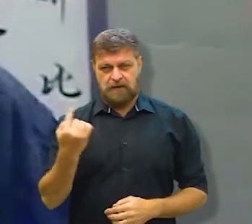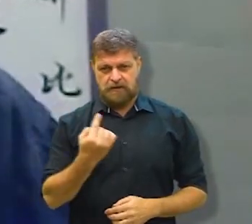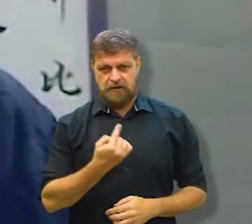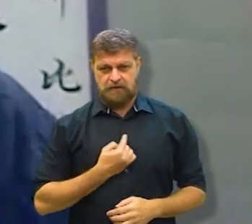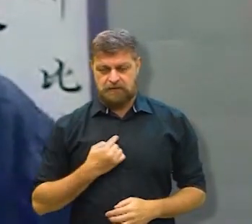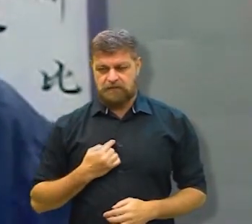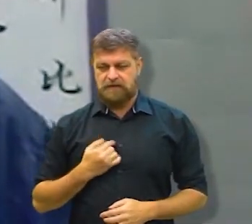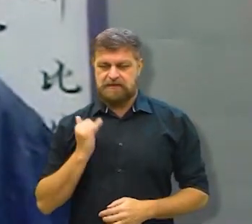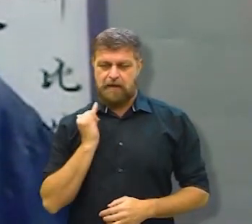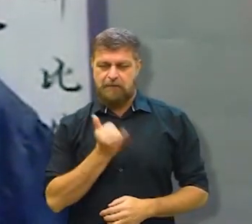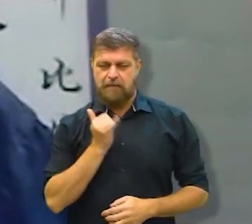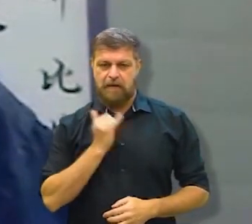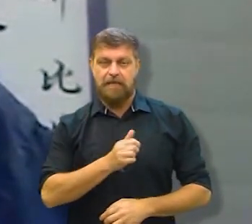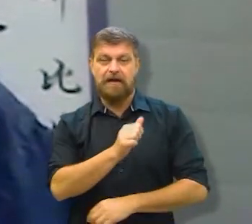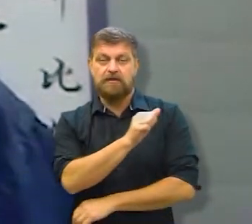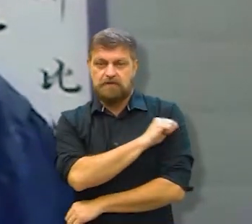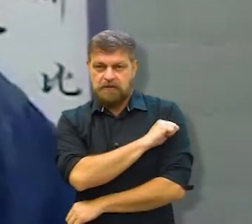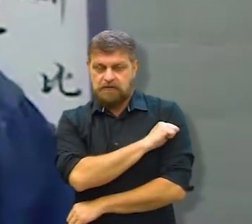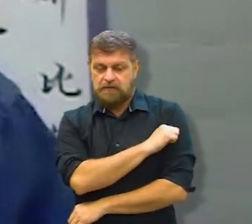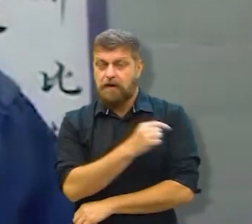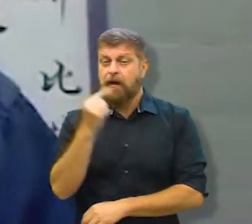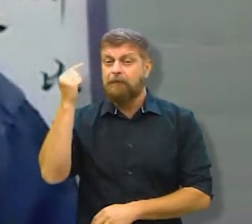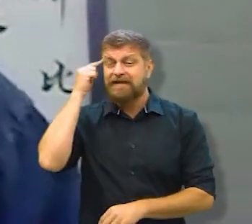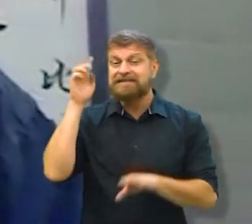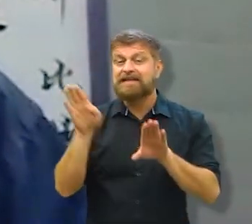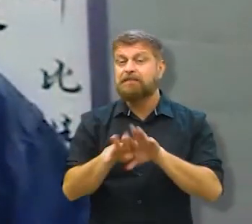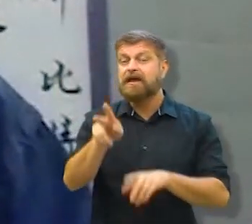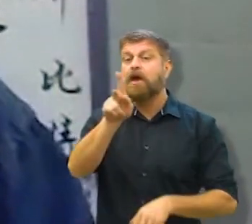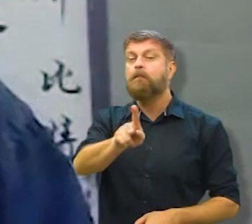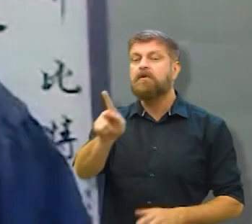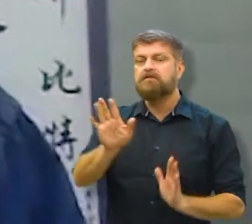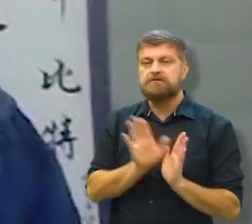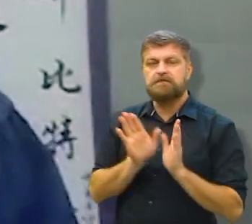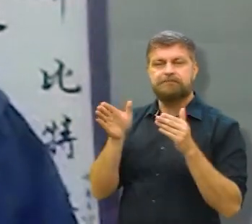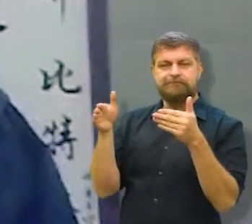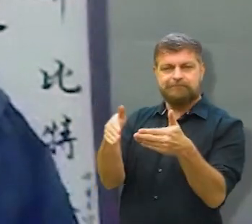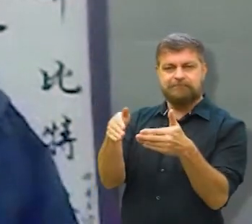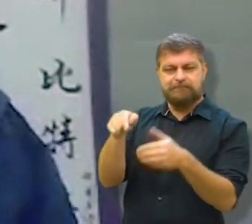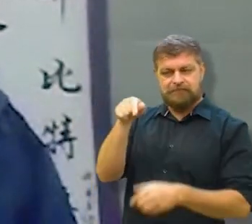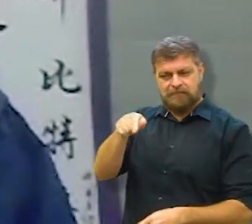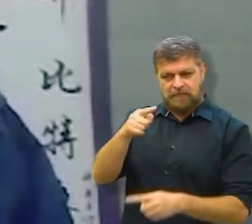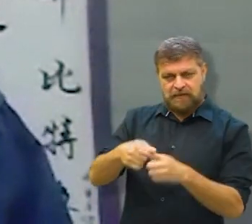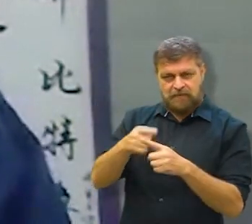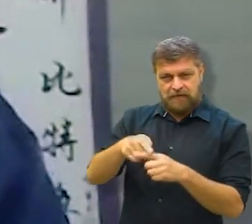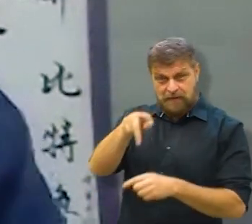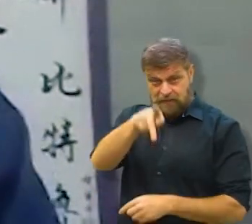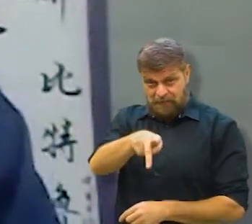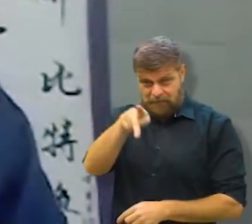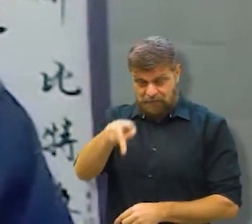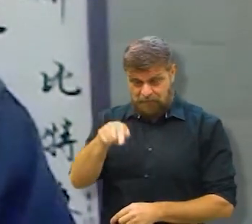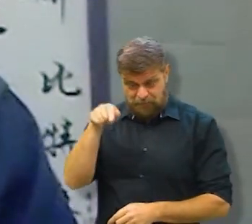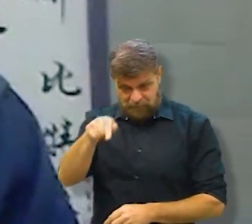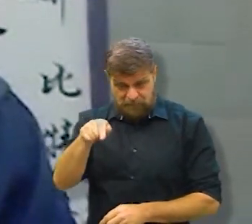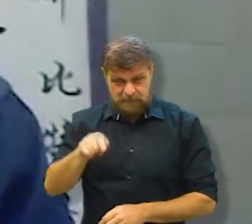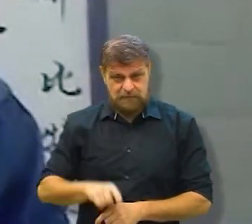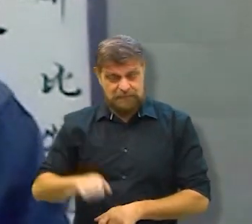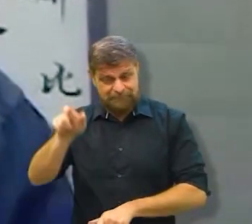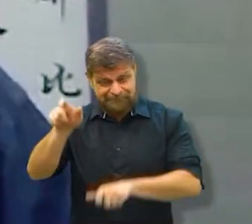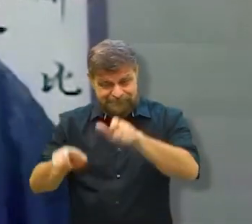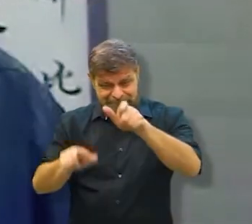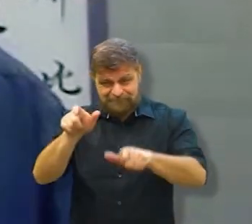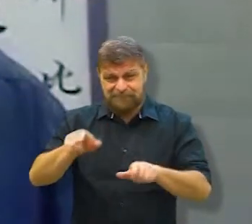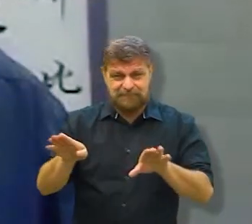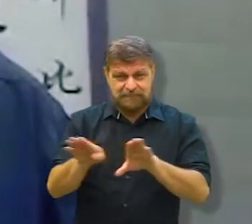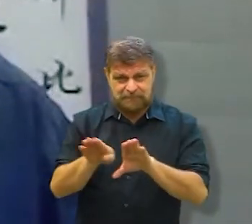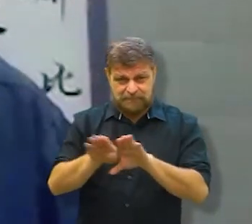Nós falamos até agora sobre os estudantes, mas temos que falar com os professores também. Exato. Porque os professores, de alguma maneira,